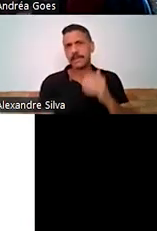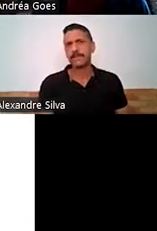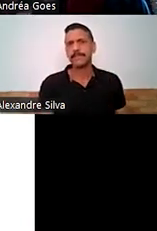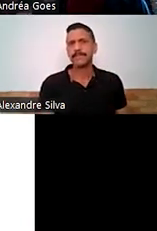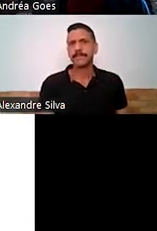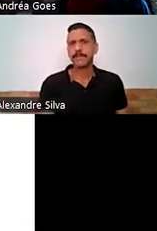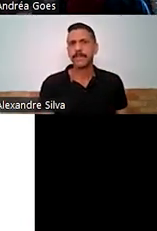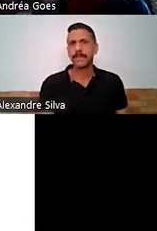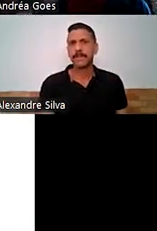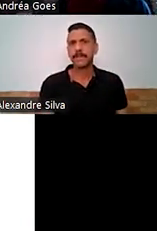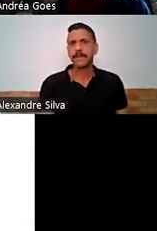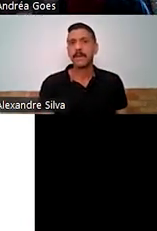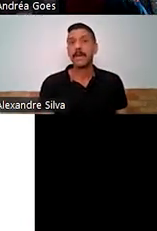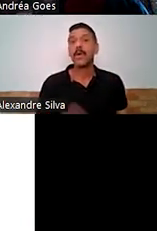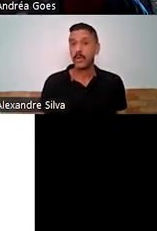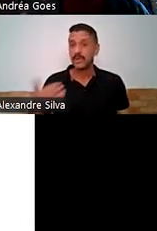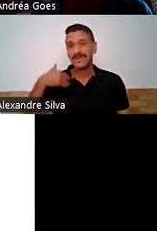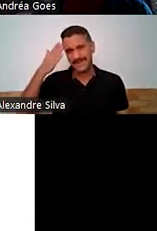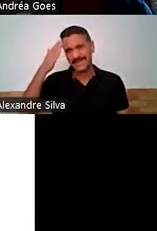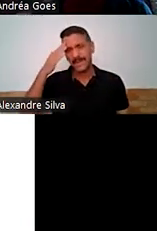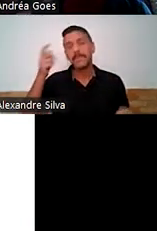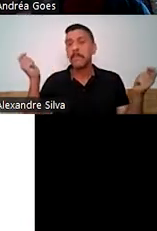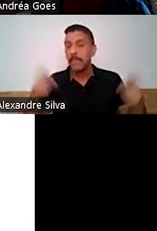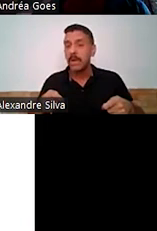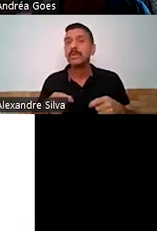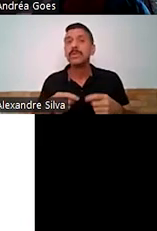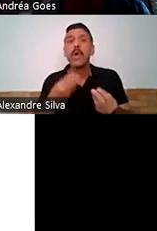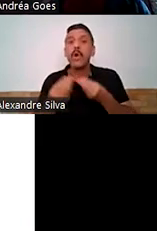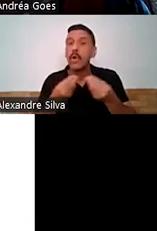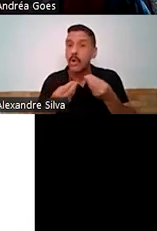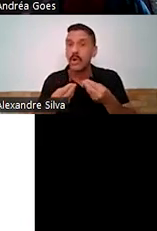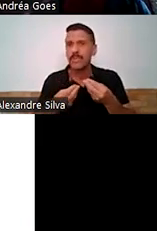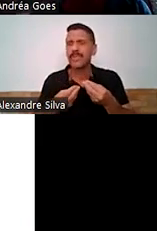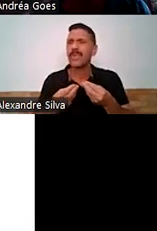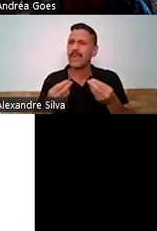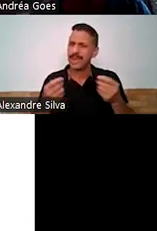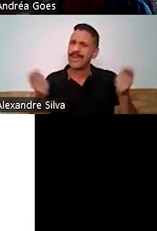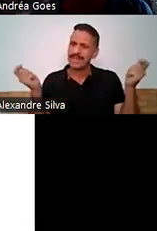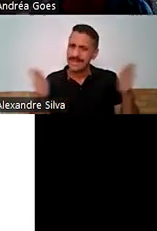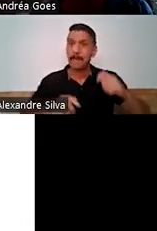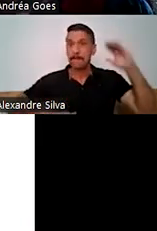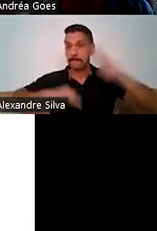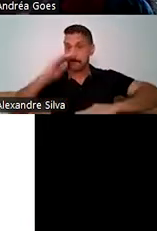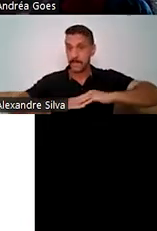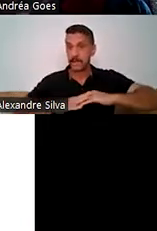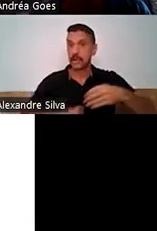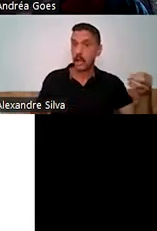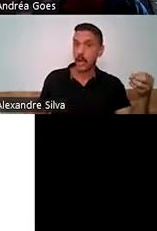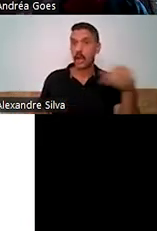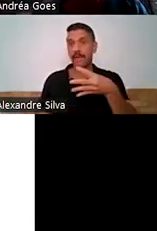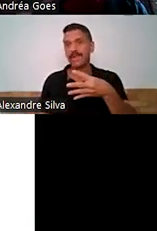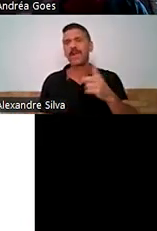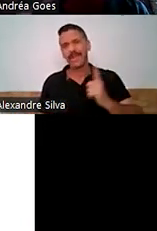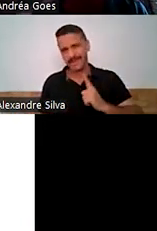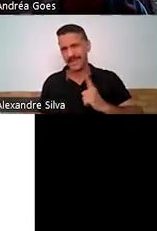dizer, baseado na biologia molecular, então essa é uma forma também de trazer práticas inovadoras para o ensino de genética,